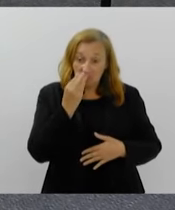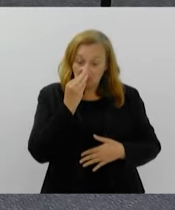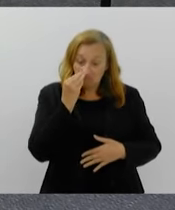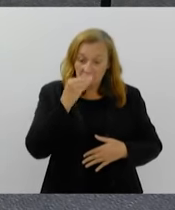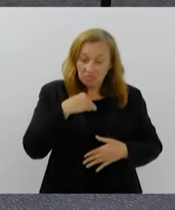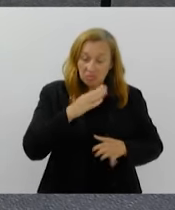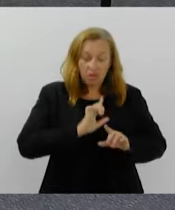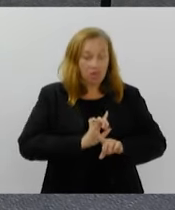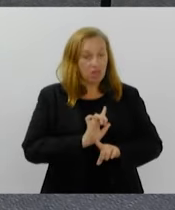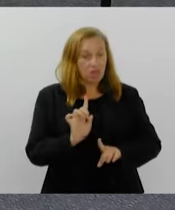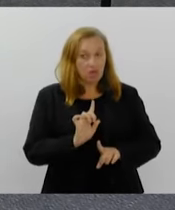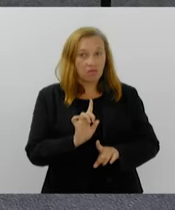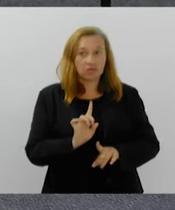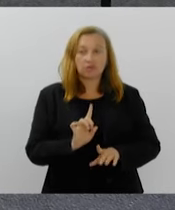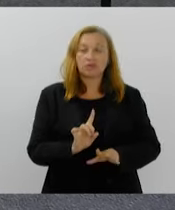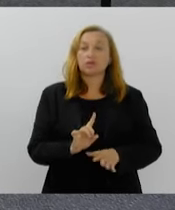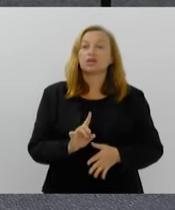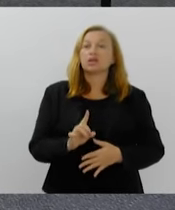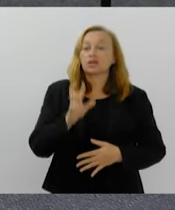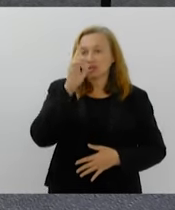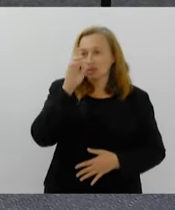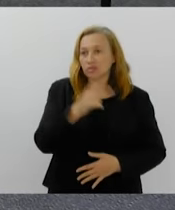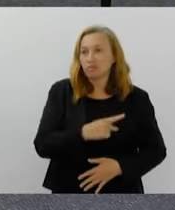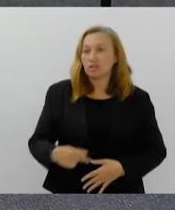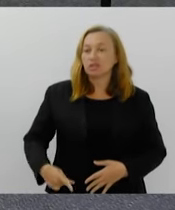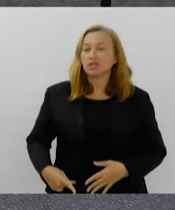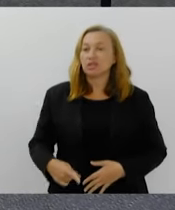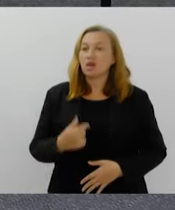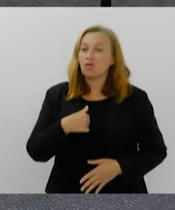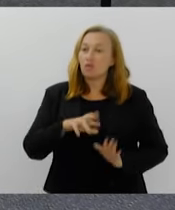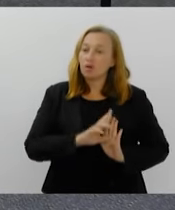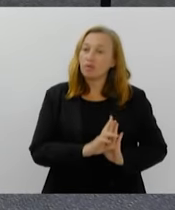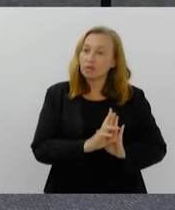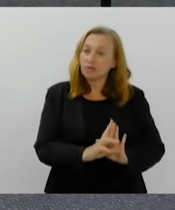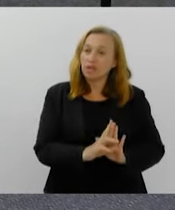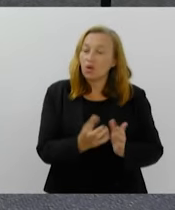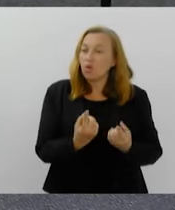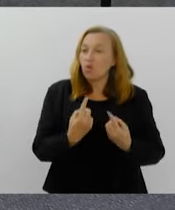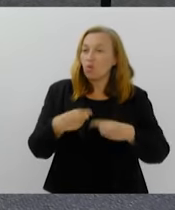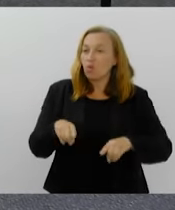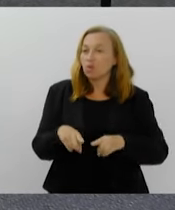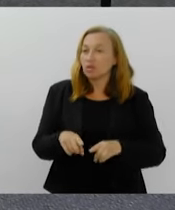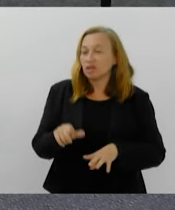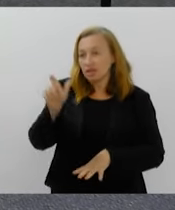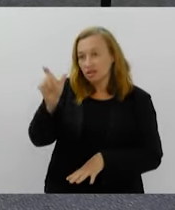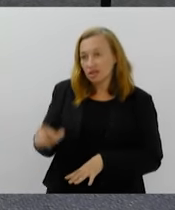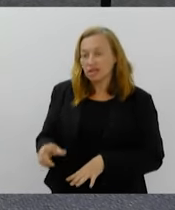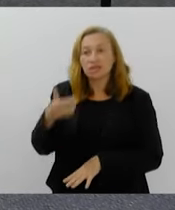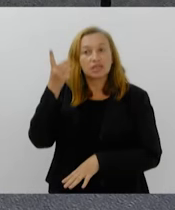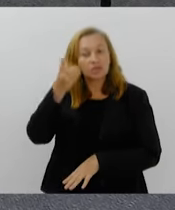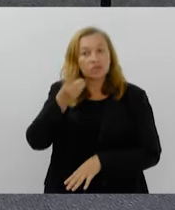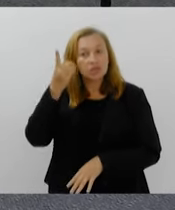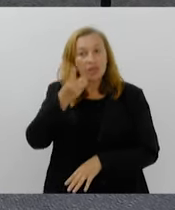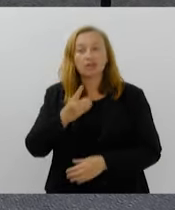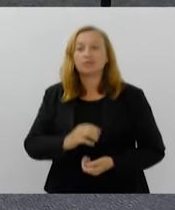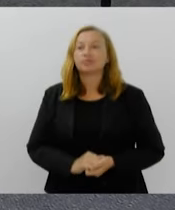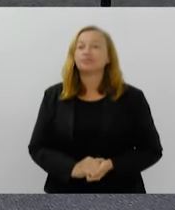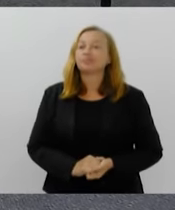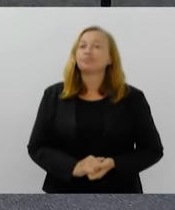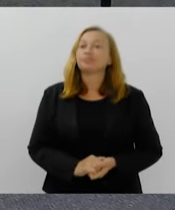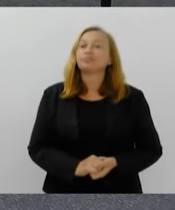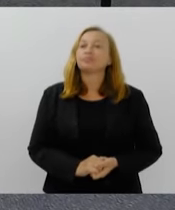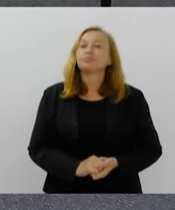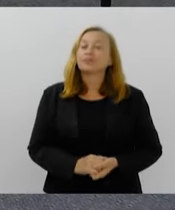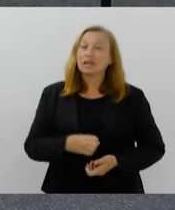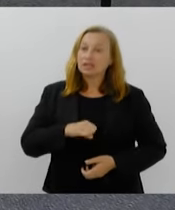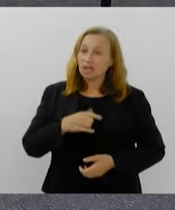representação presidente amig apresentar contra contra essa deputada haja Vista que